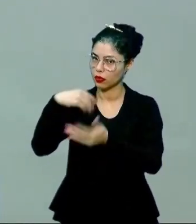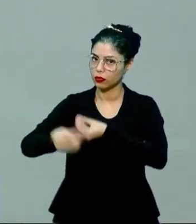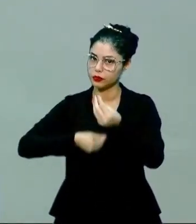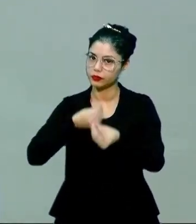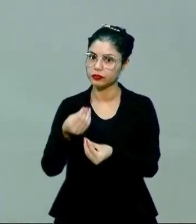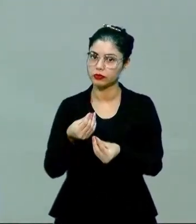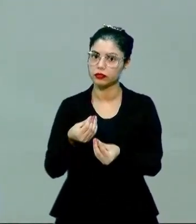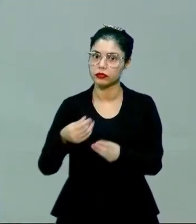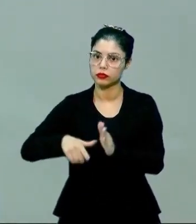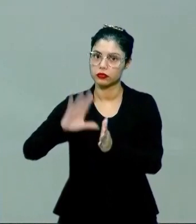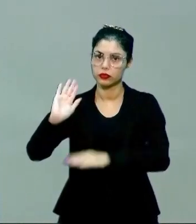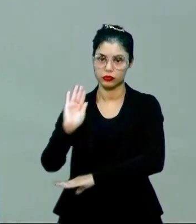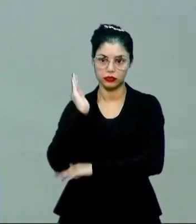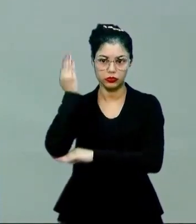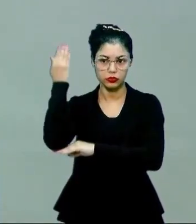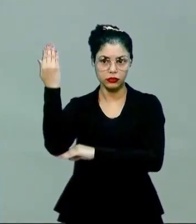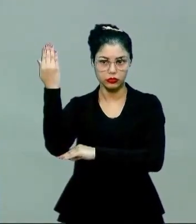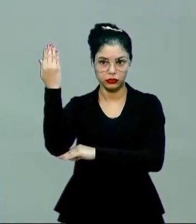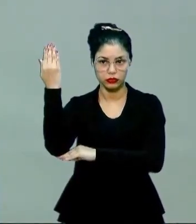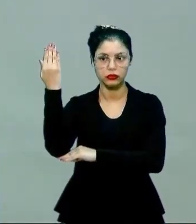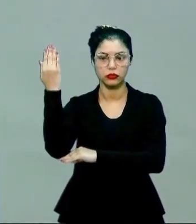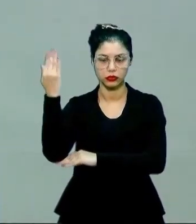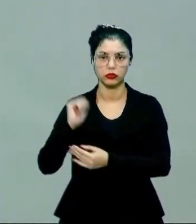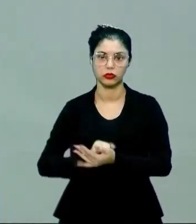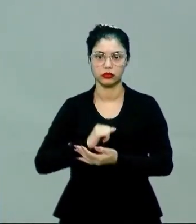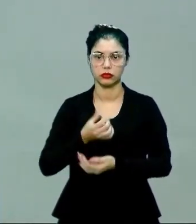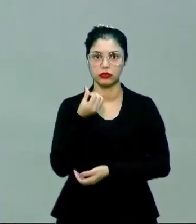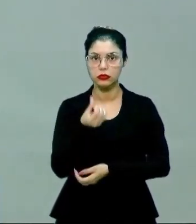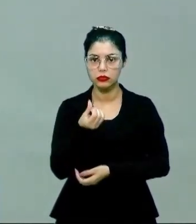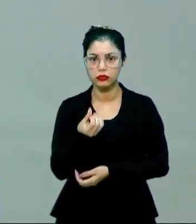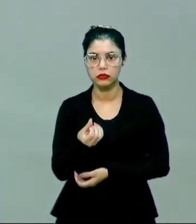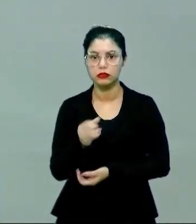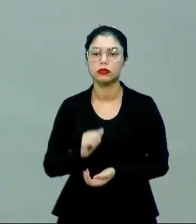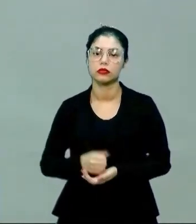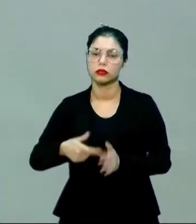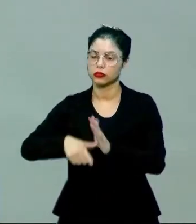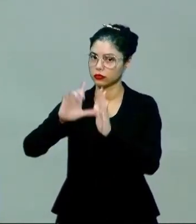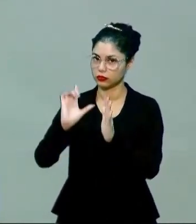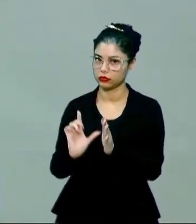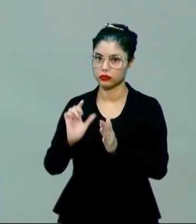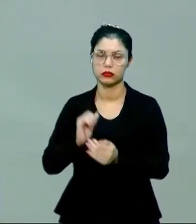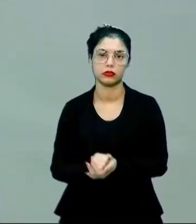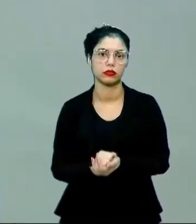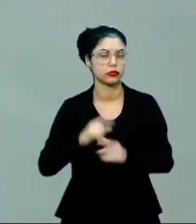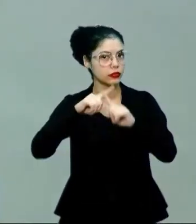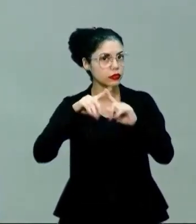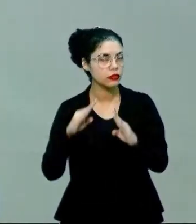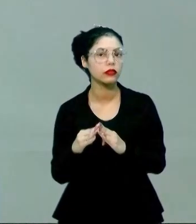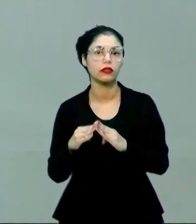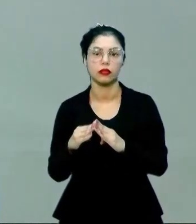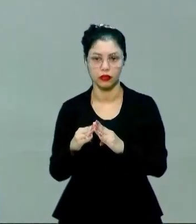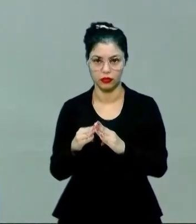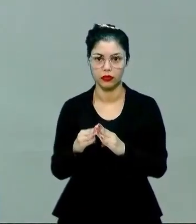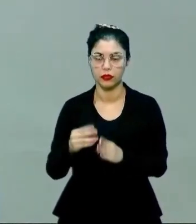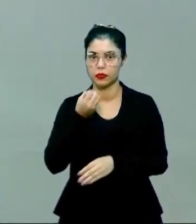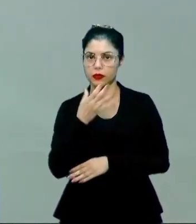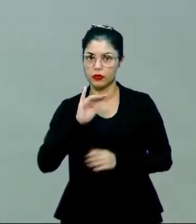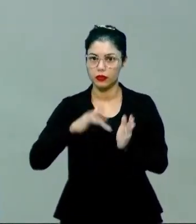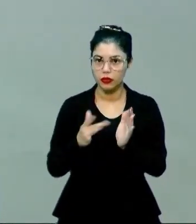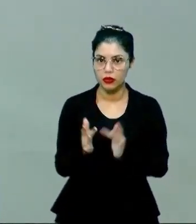as de cedro, que em madeira, das 6 capelas que estão antes da igreja de Bom